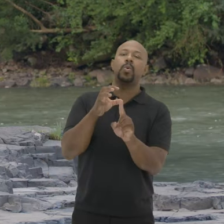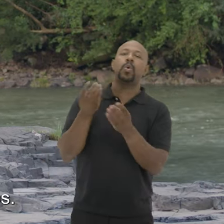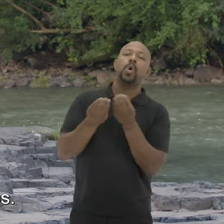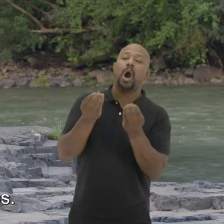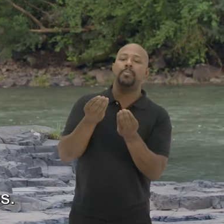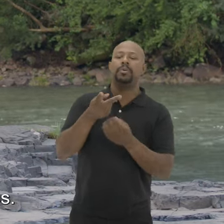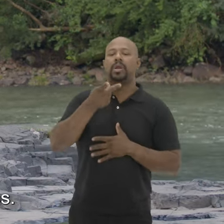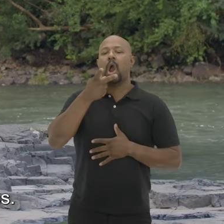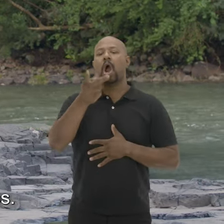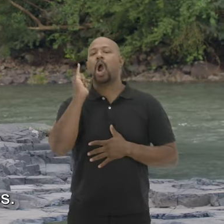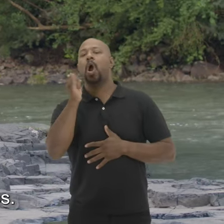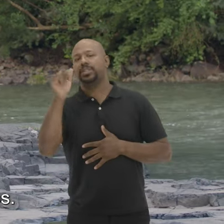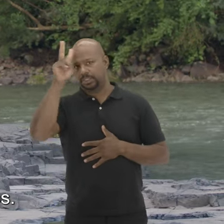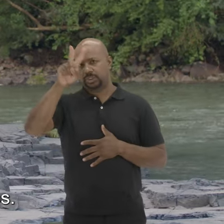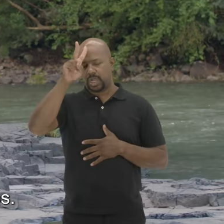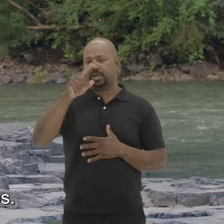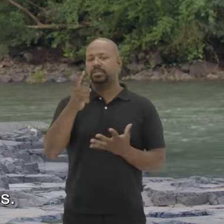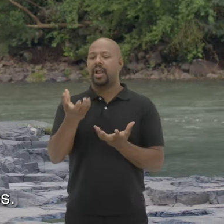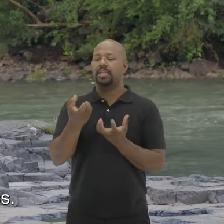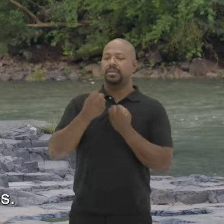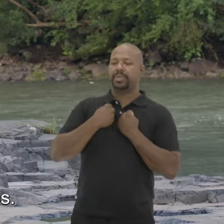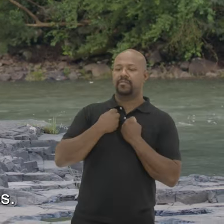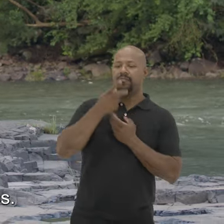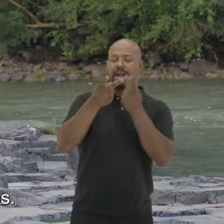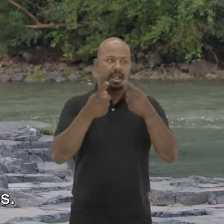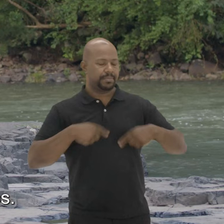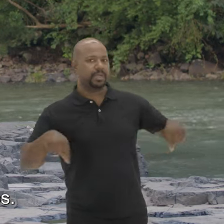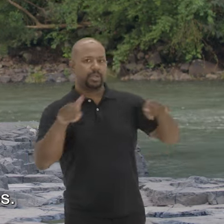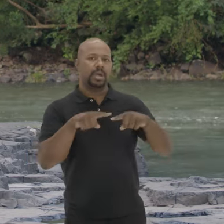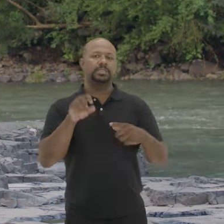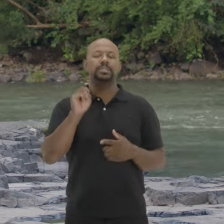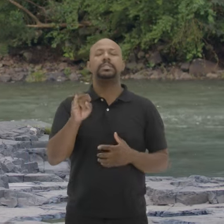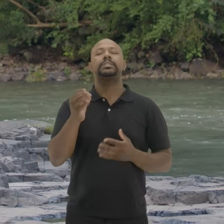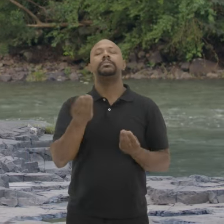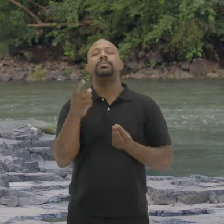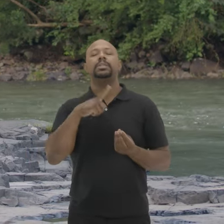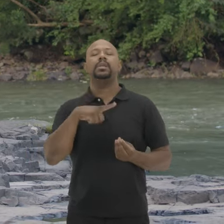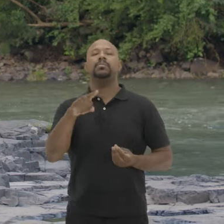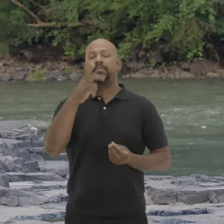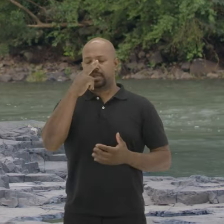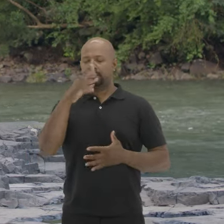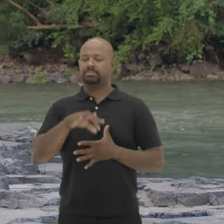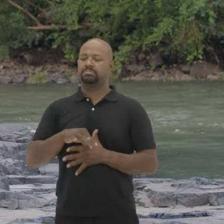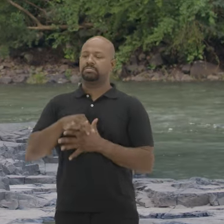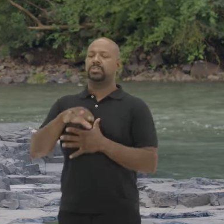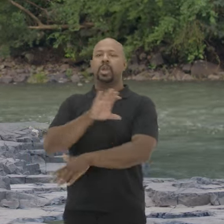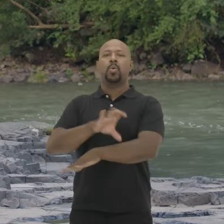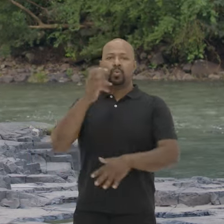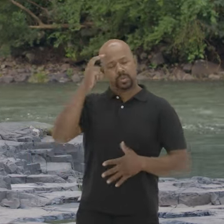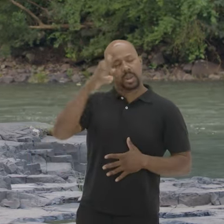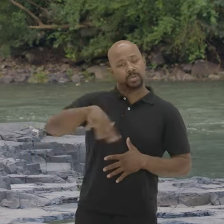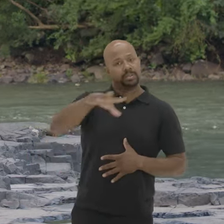totalmente em qual versão da história a gente vai vai receber vai chegar até nós se cria uma hegemonia cultural